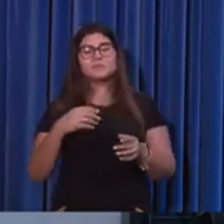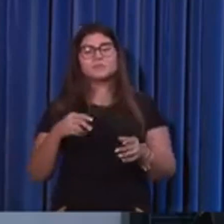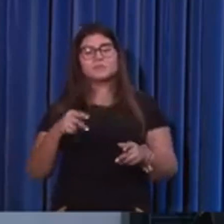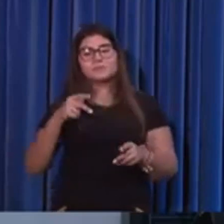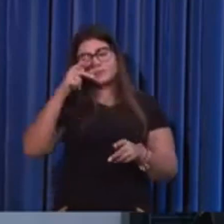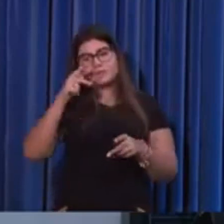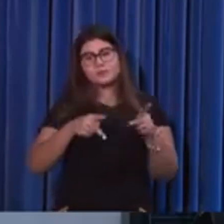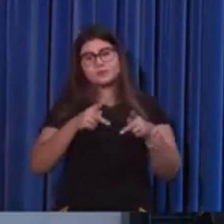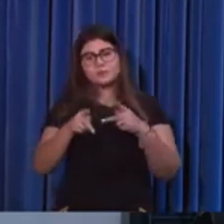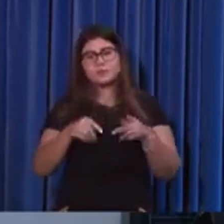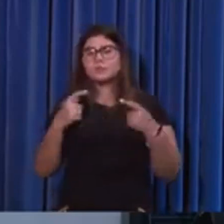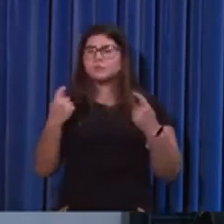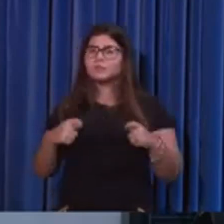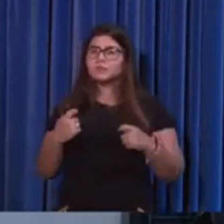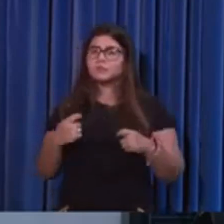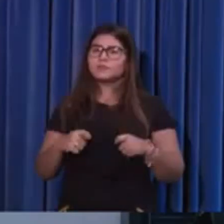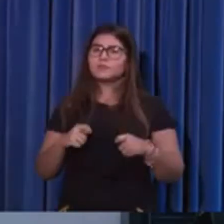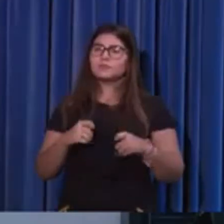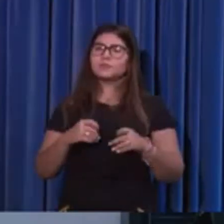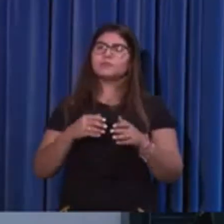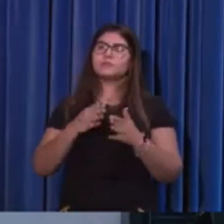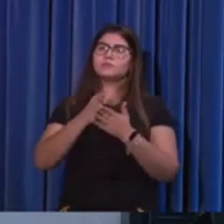se dirigir a Deus em adoração.